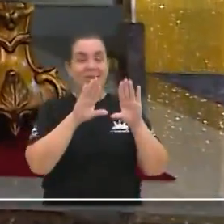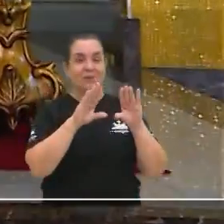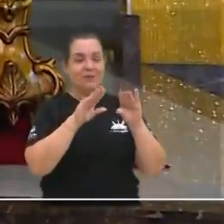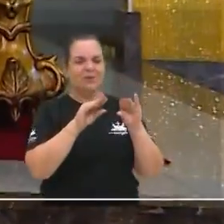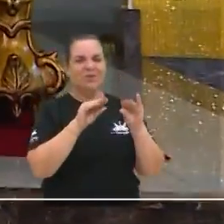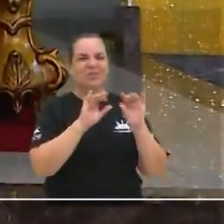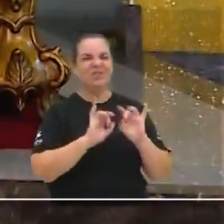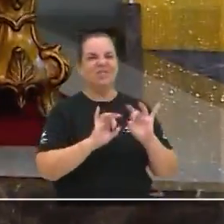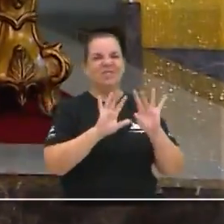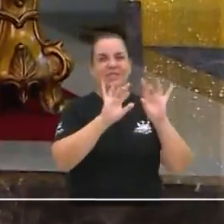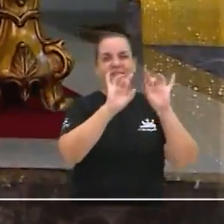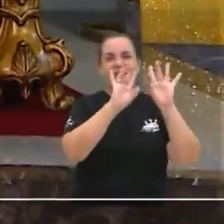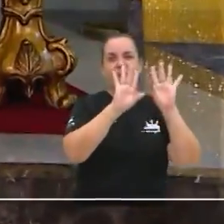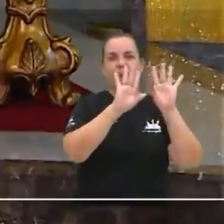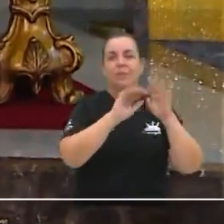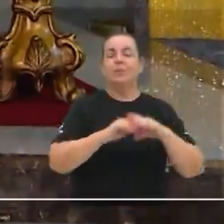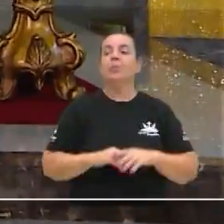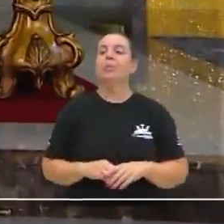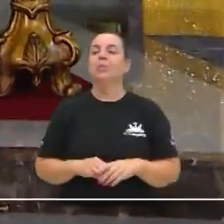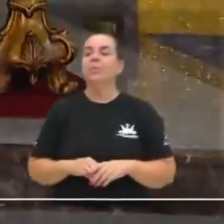numa noite de